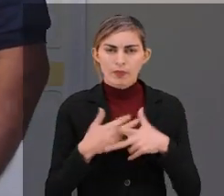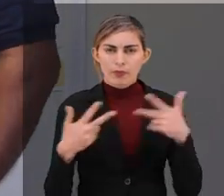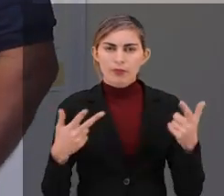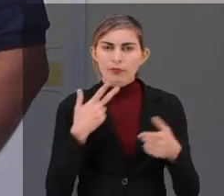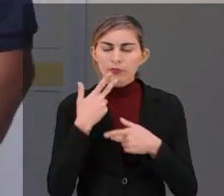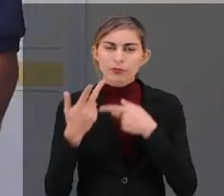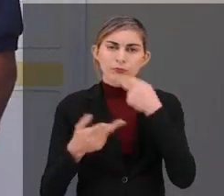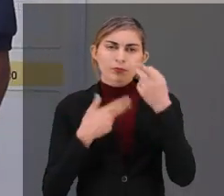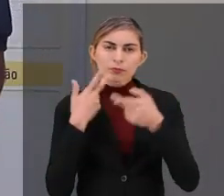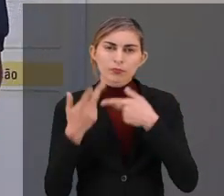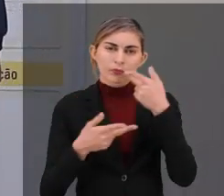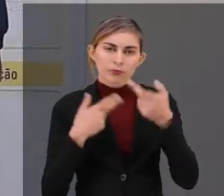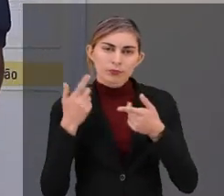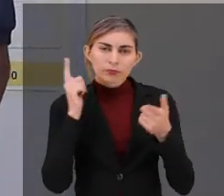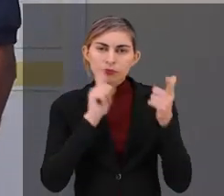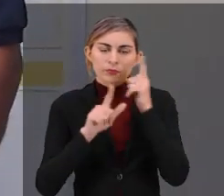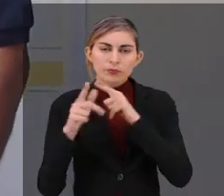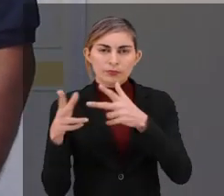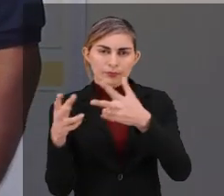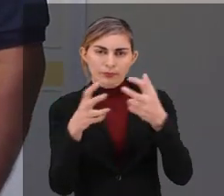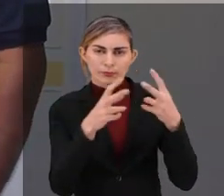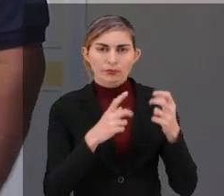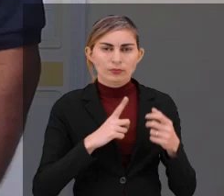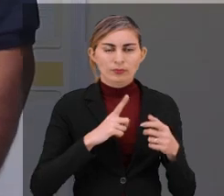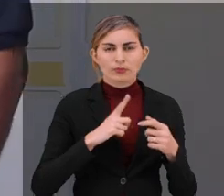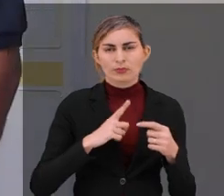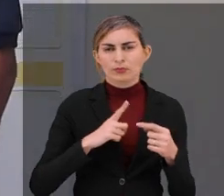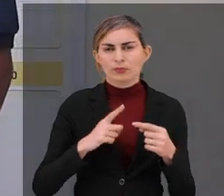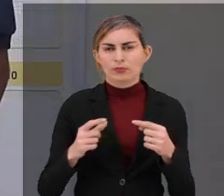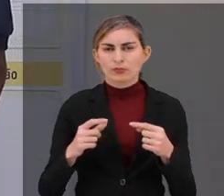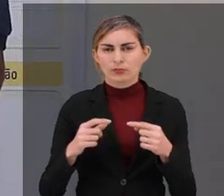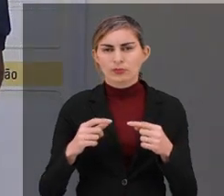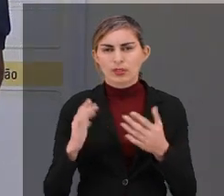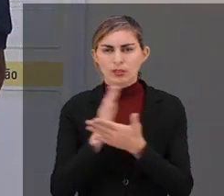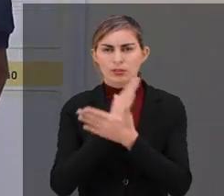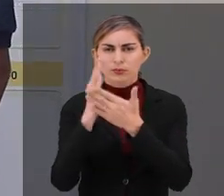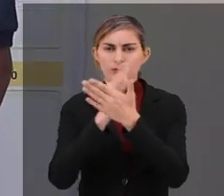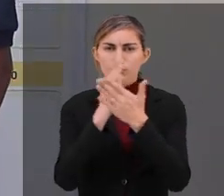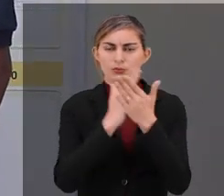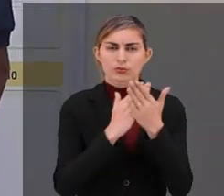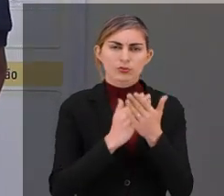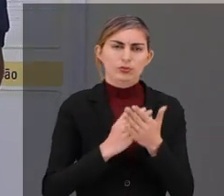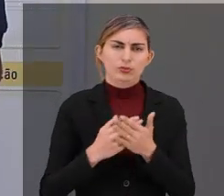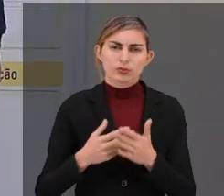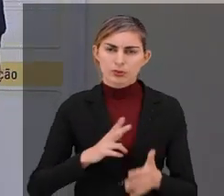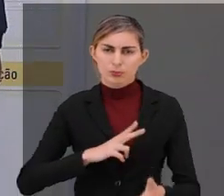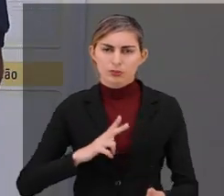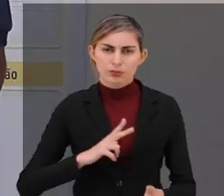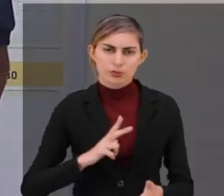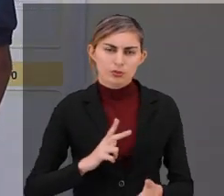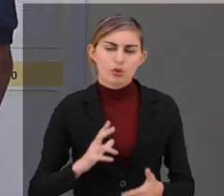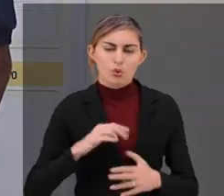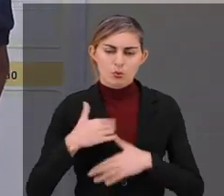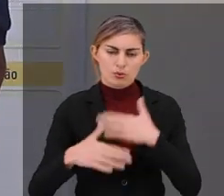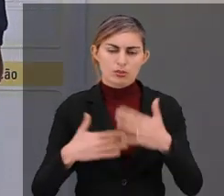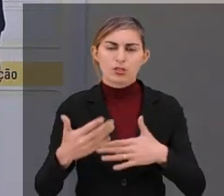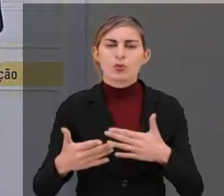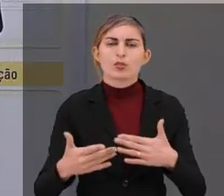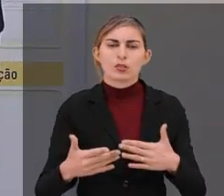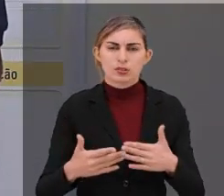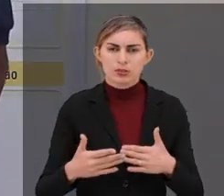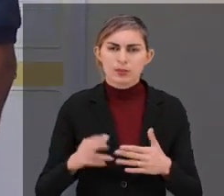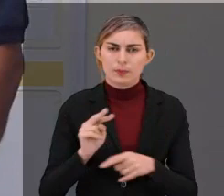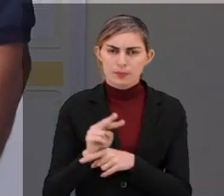fala dessas implementações, a gente consegue perceber também que tem muito a ver com a questão de algumas particularidades, algumas consequências em relação